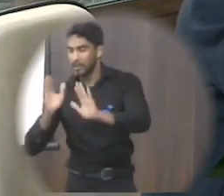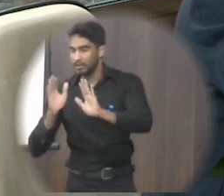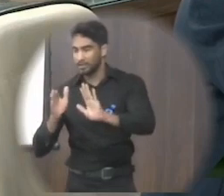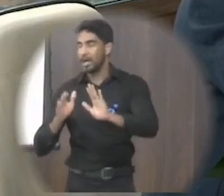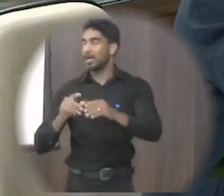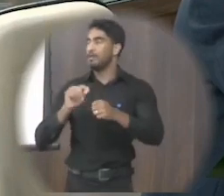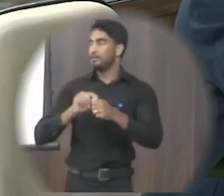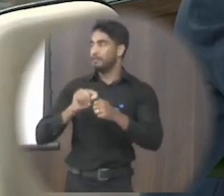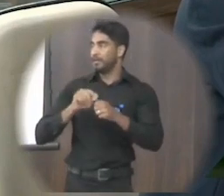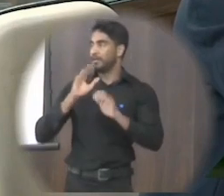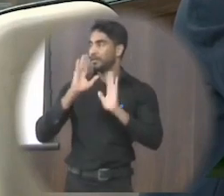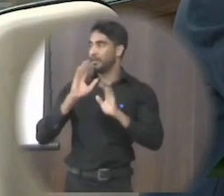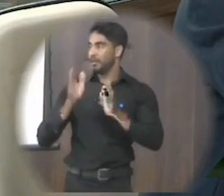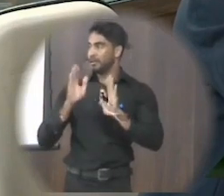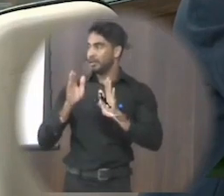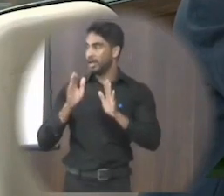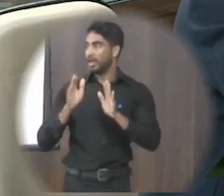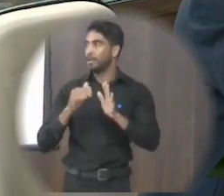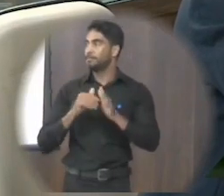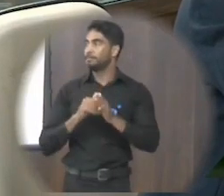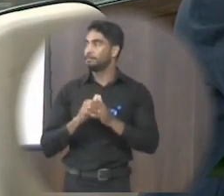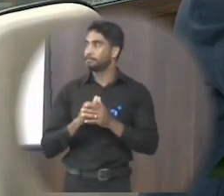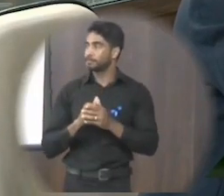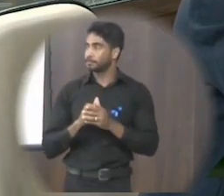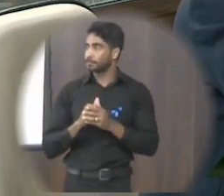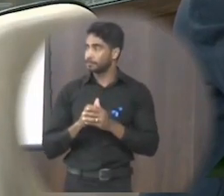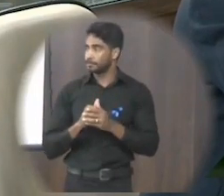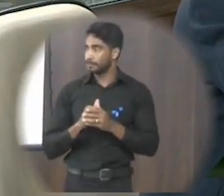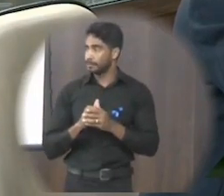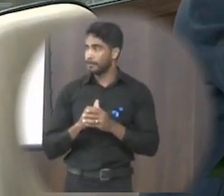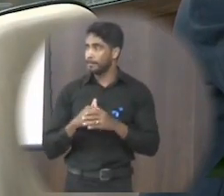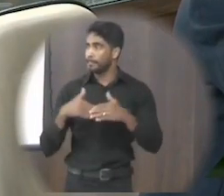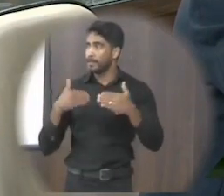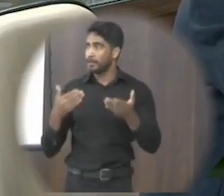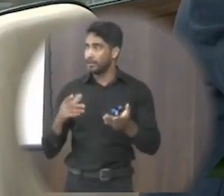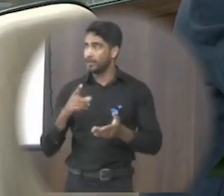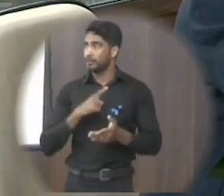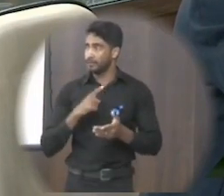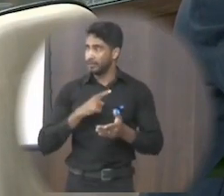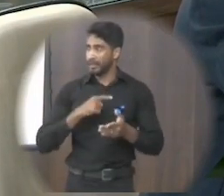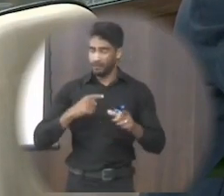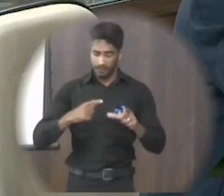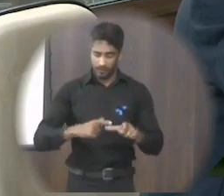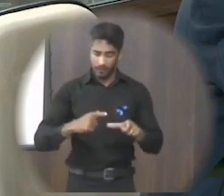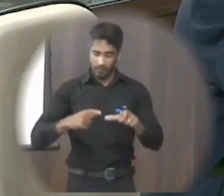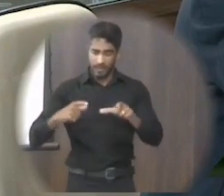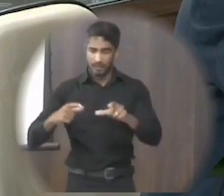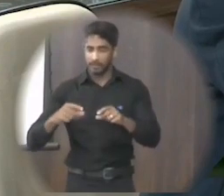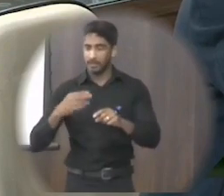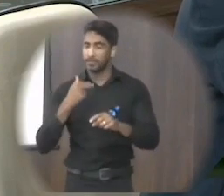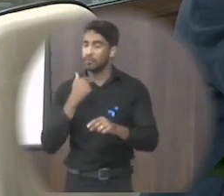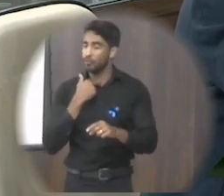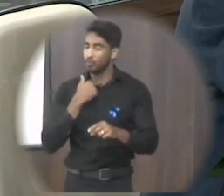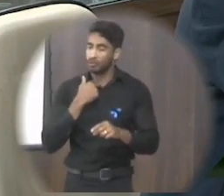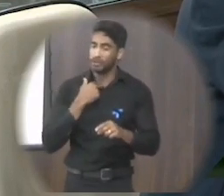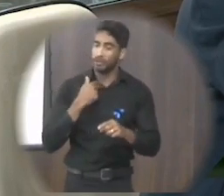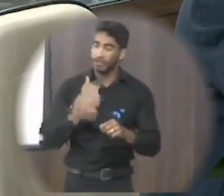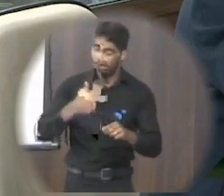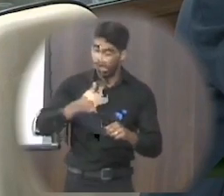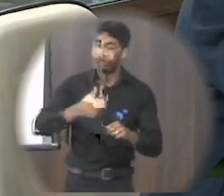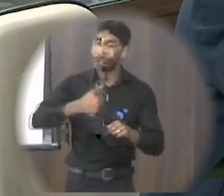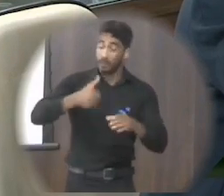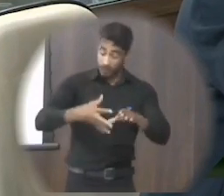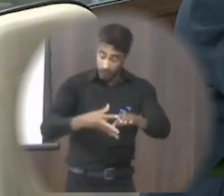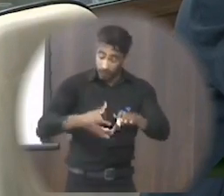primeiro e deu vazia da drenagem. E aí teve do calçamento, só que eu não poderia fazer o calçamento sem a drenagem, porque aí é um